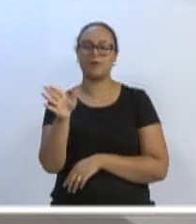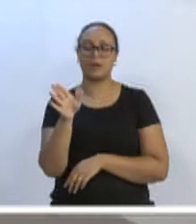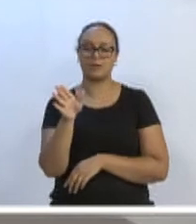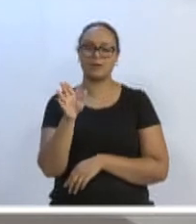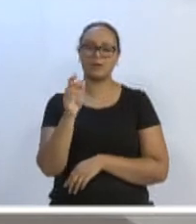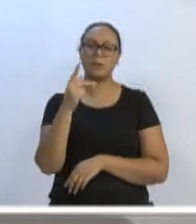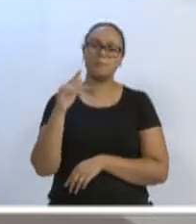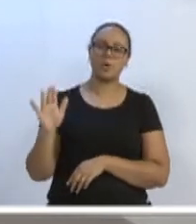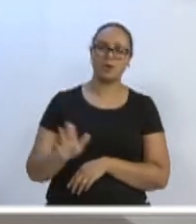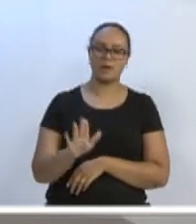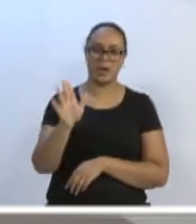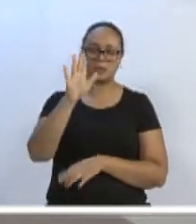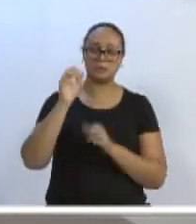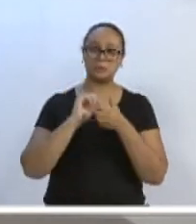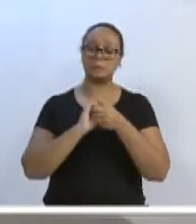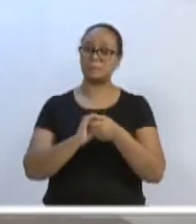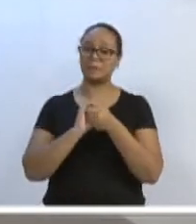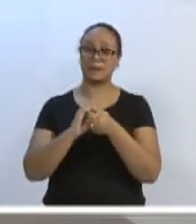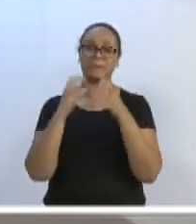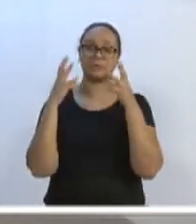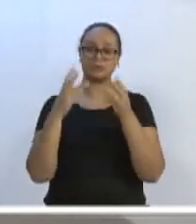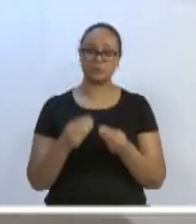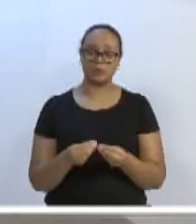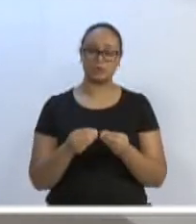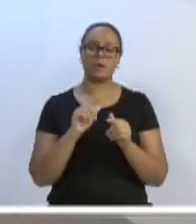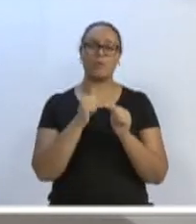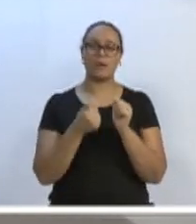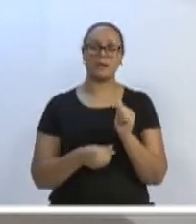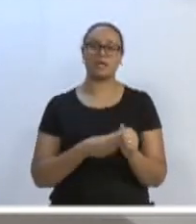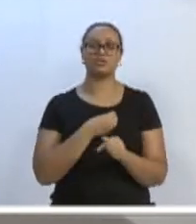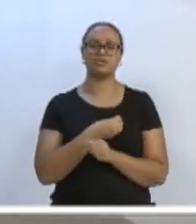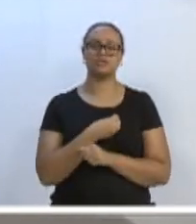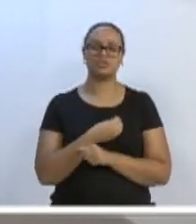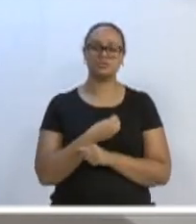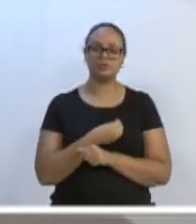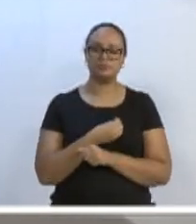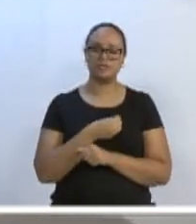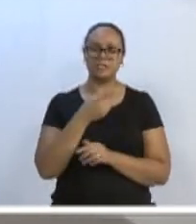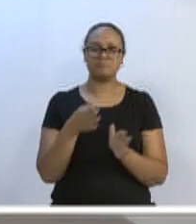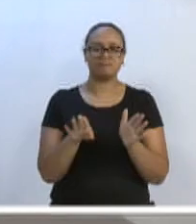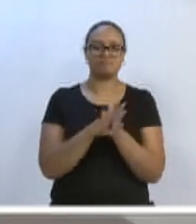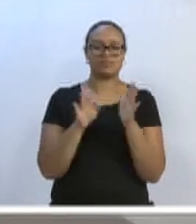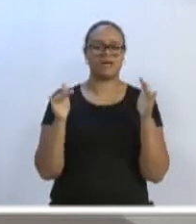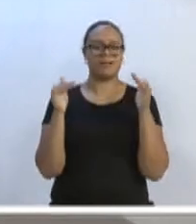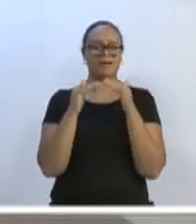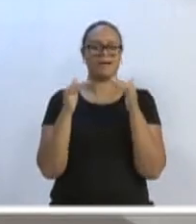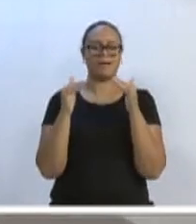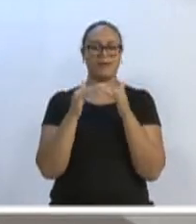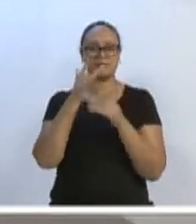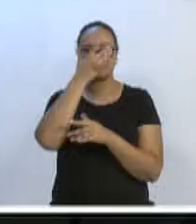parabéns a todos é qualidade de vida chegando na casa do nosso trabalhador empregado presença